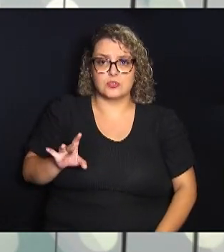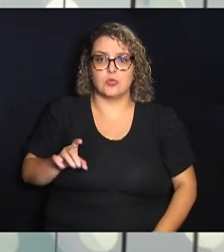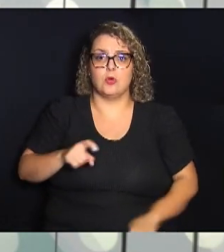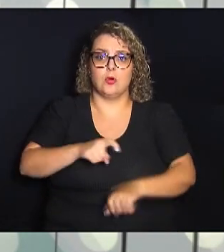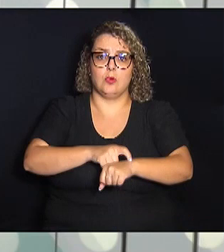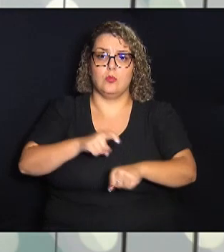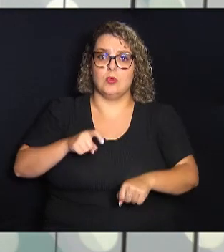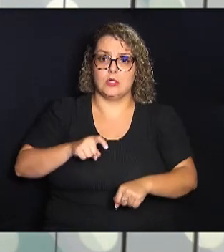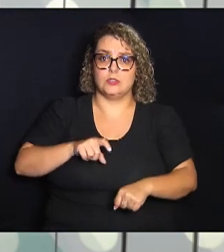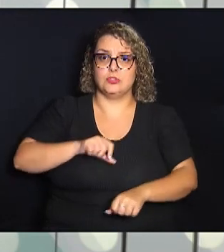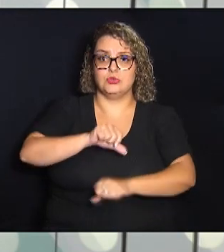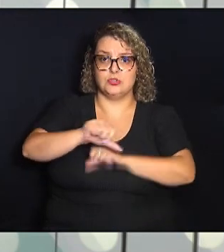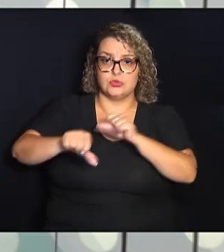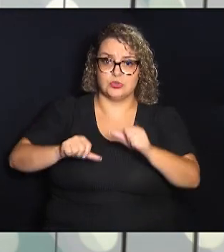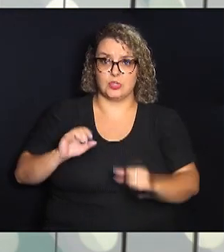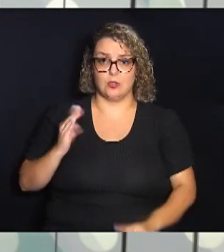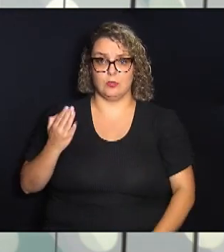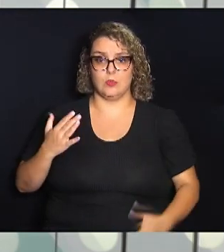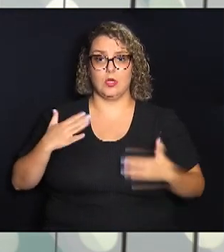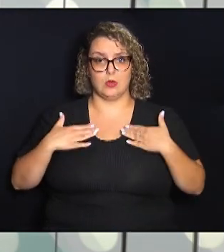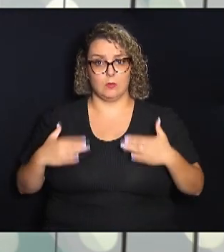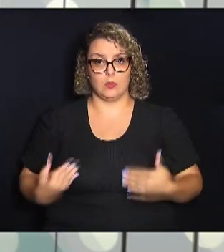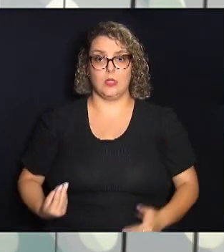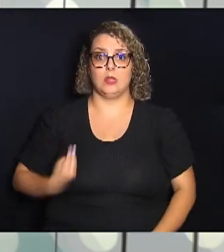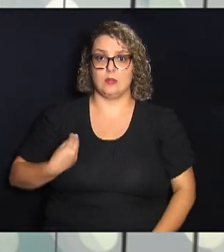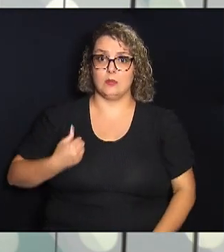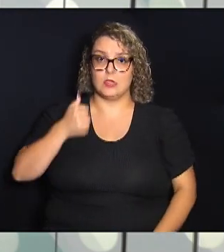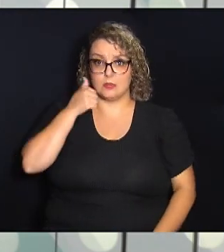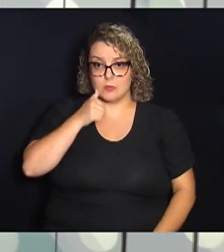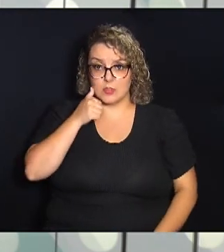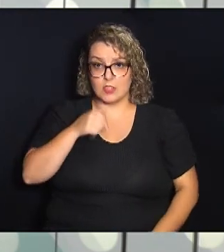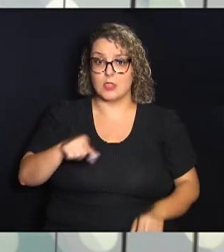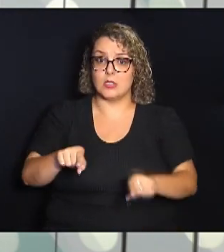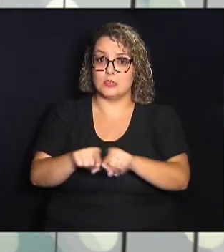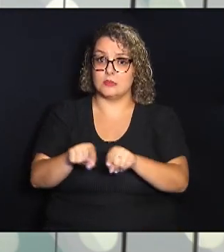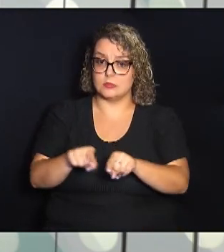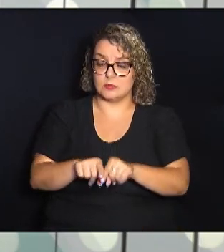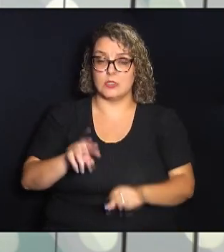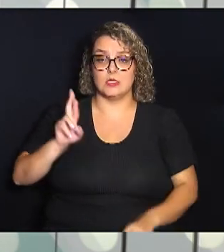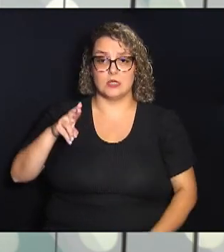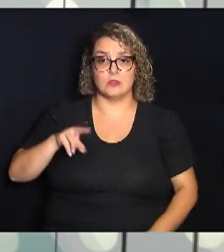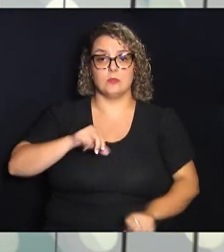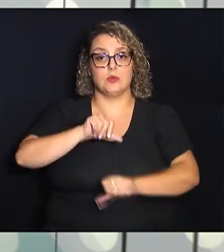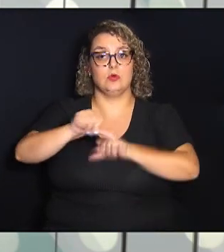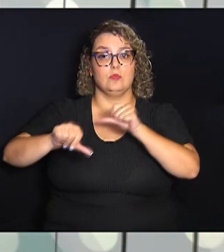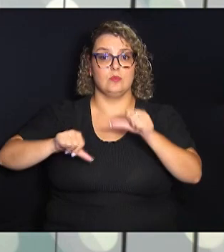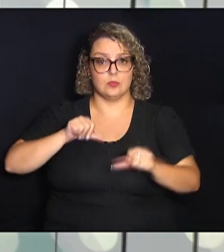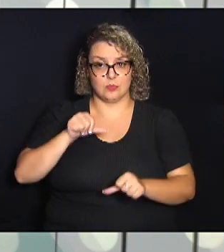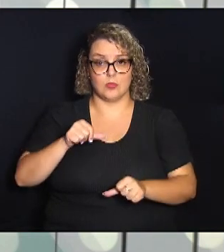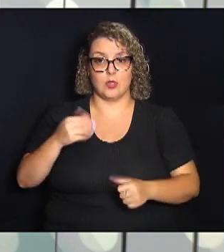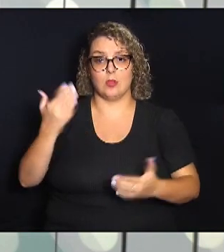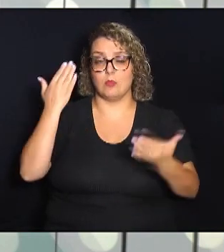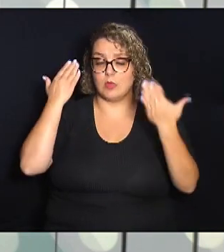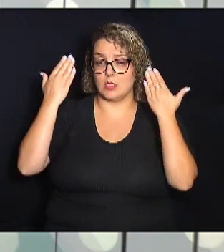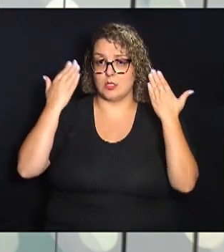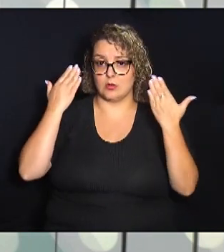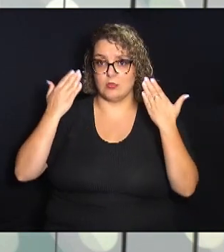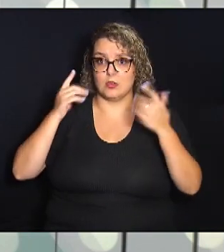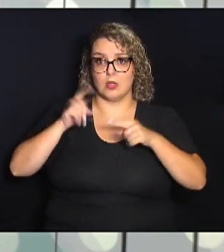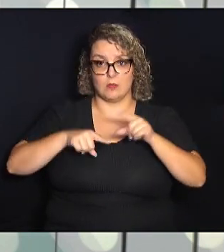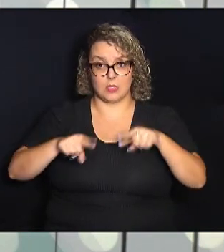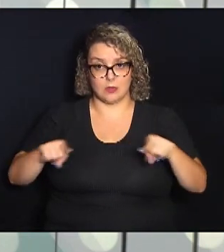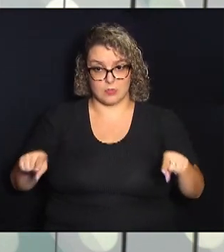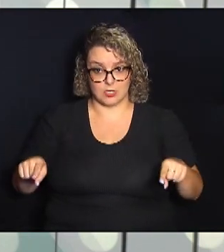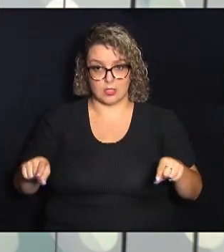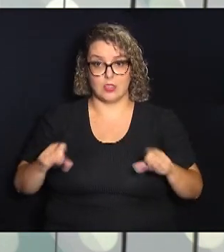de transformação biológica na vida das mulheres. Ela também causa modificações psicológicas variadas,